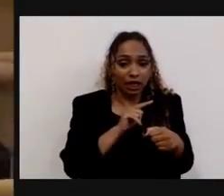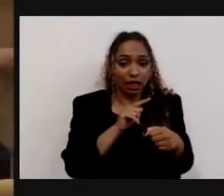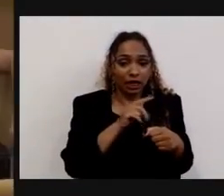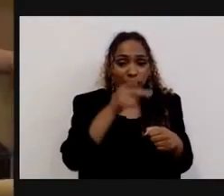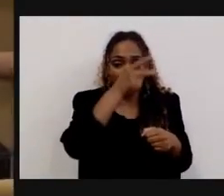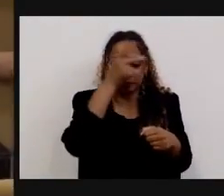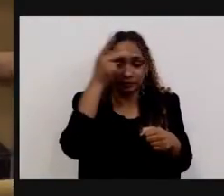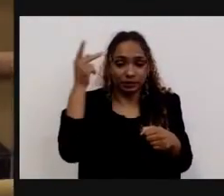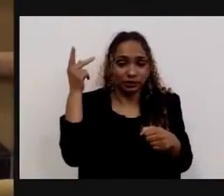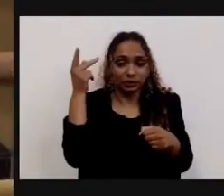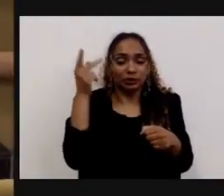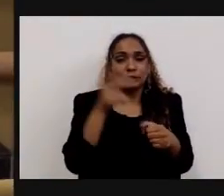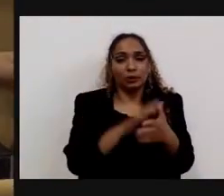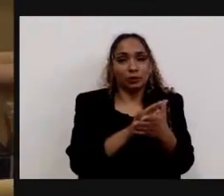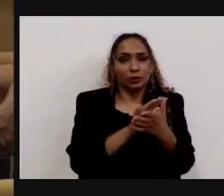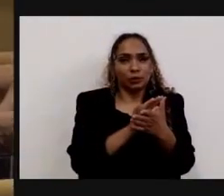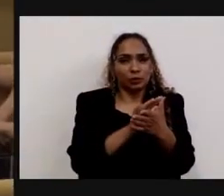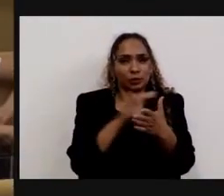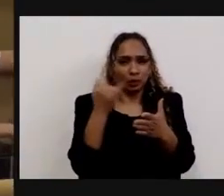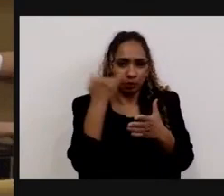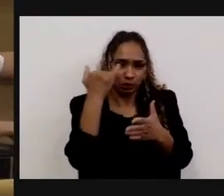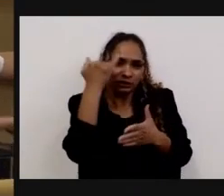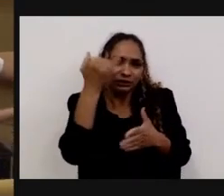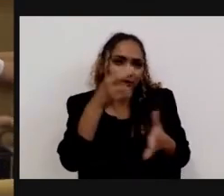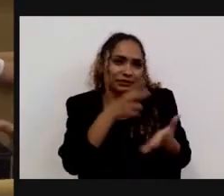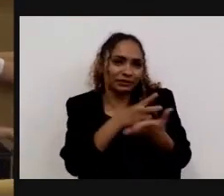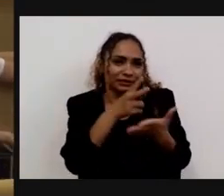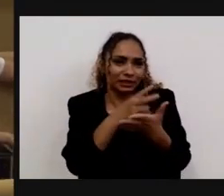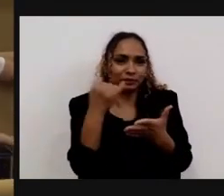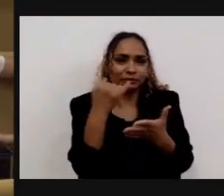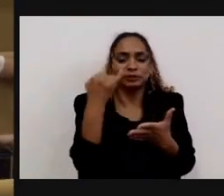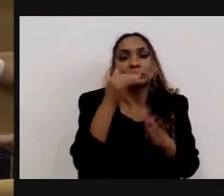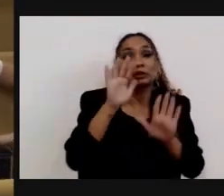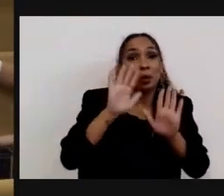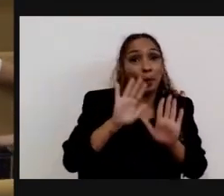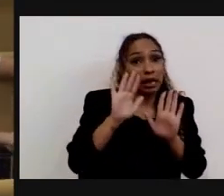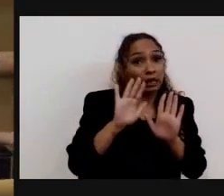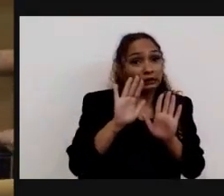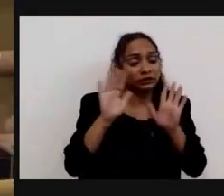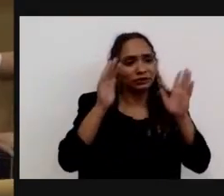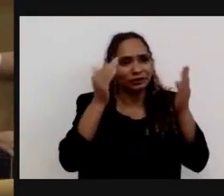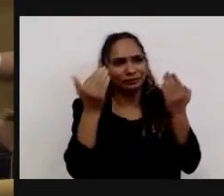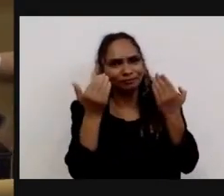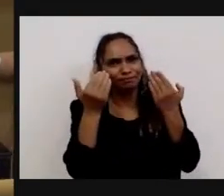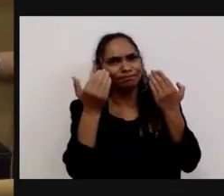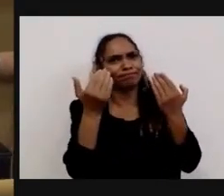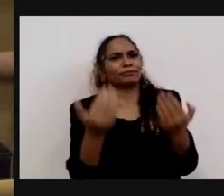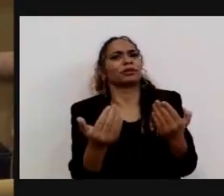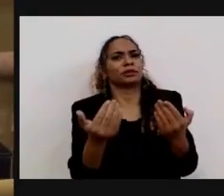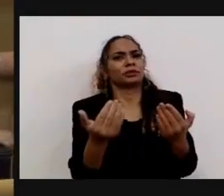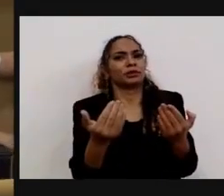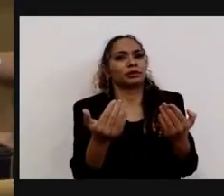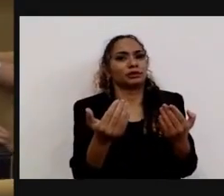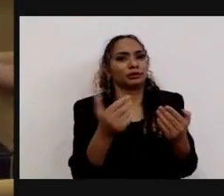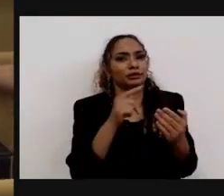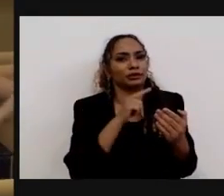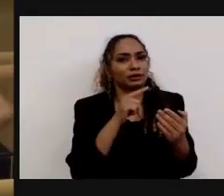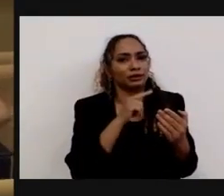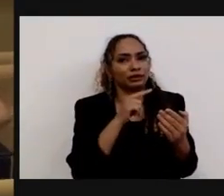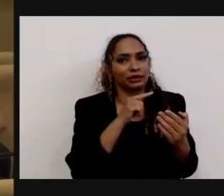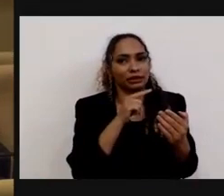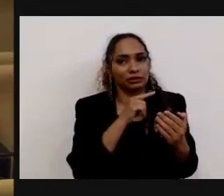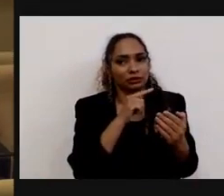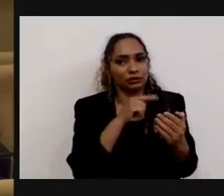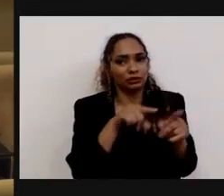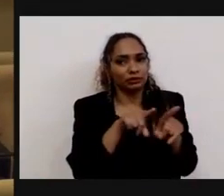pessoa ficou importante sempre foi importante mas o quanto isso ficou Evidente tendo em vista